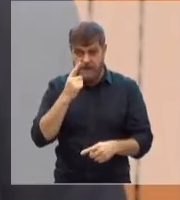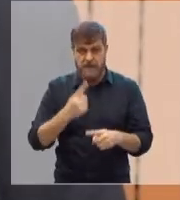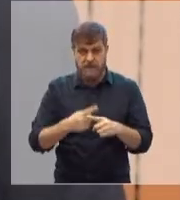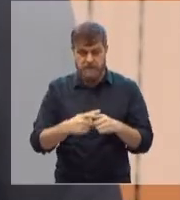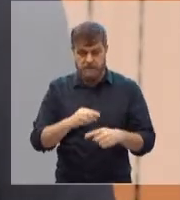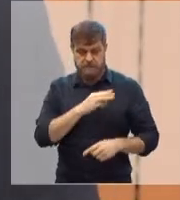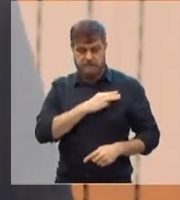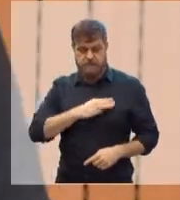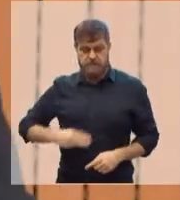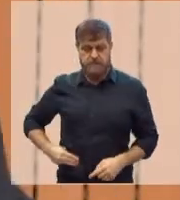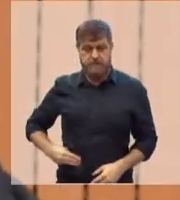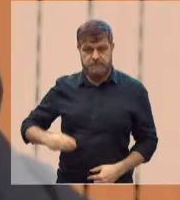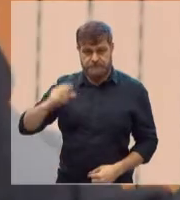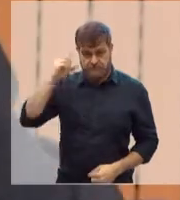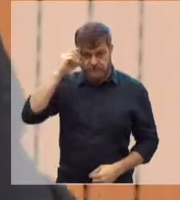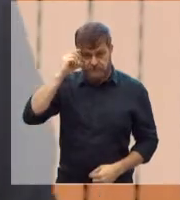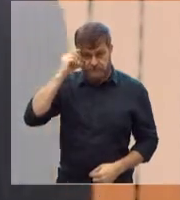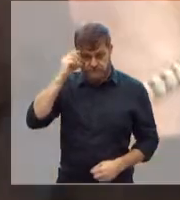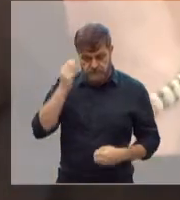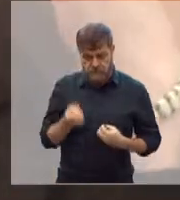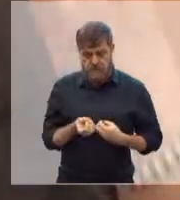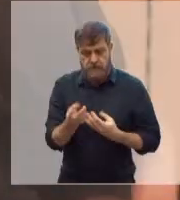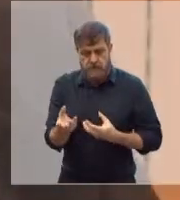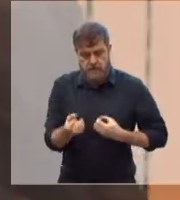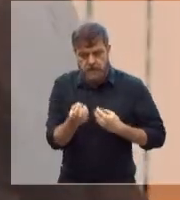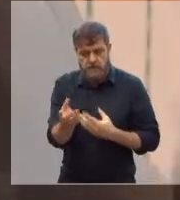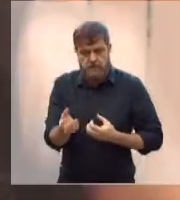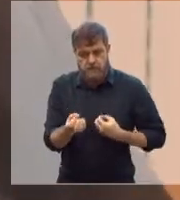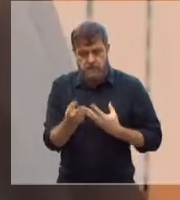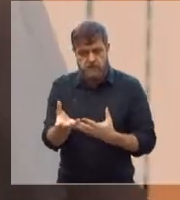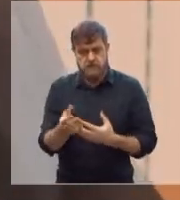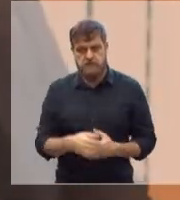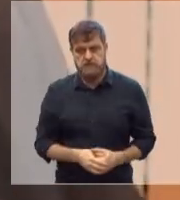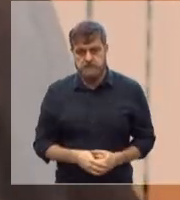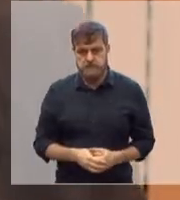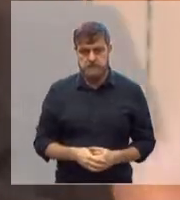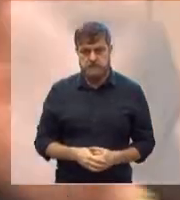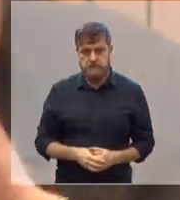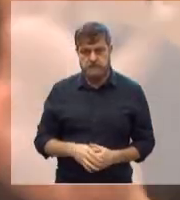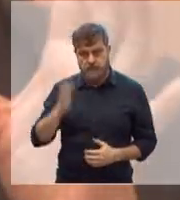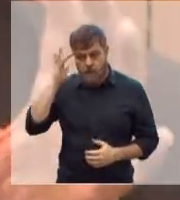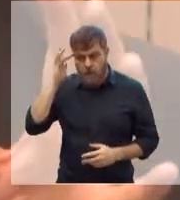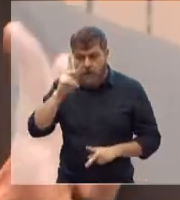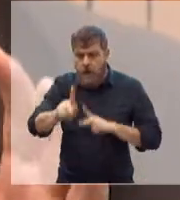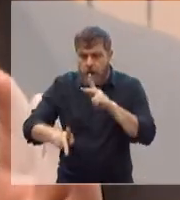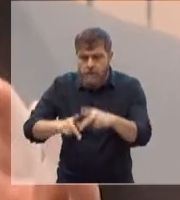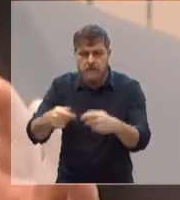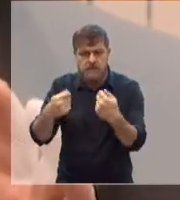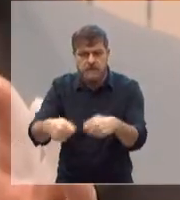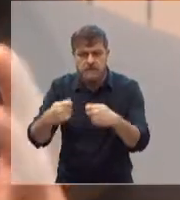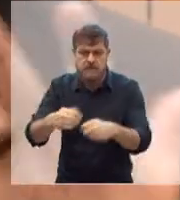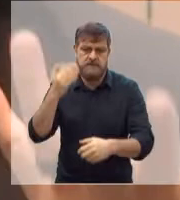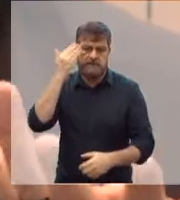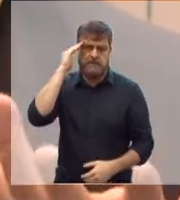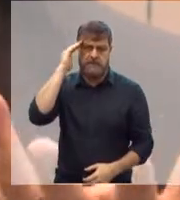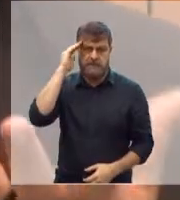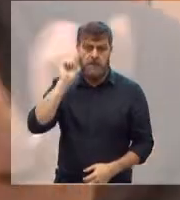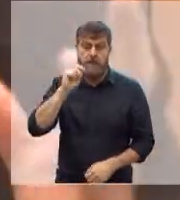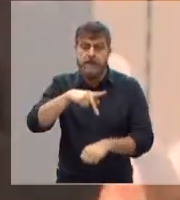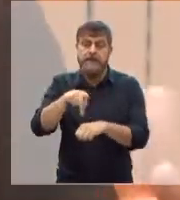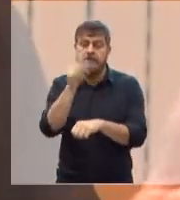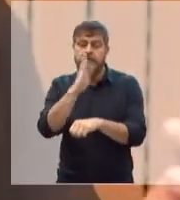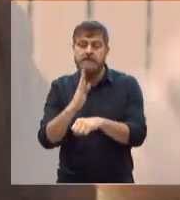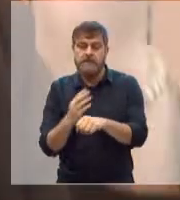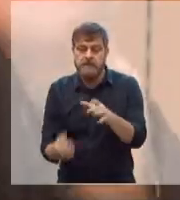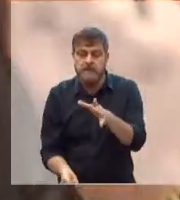especialmente porque a ministra trouxe algumas informações que eu acho que a população tem que saber. As pessoas têm que saber o